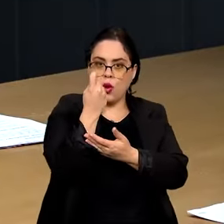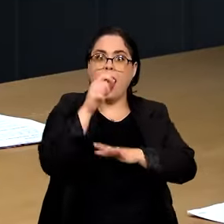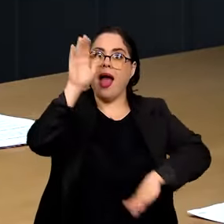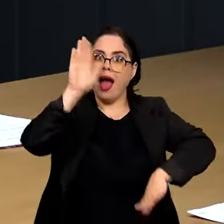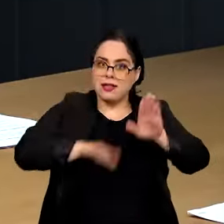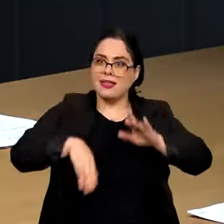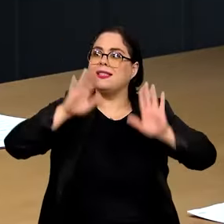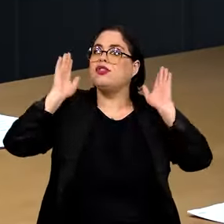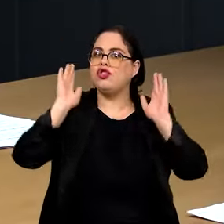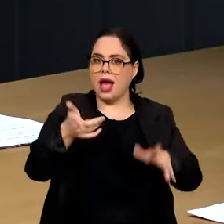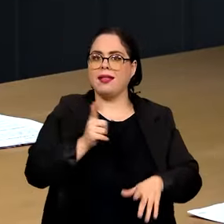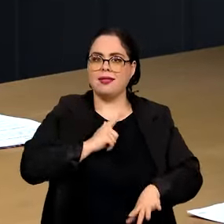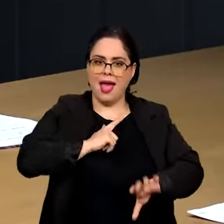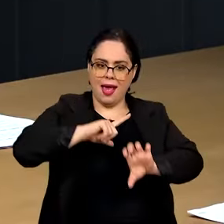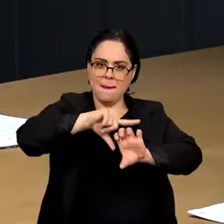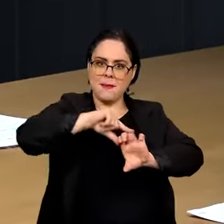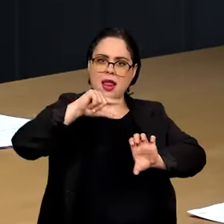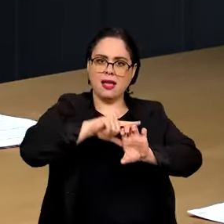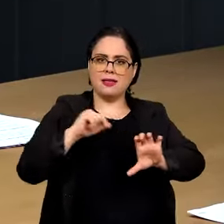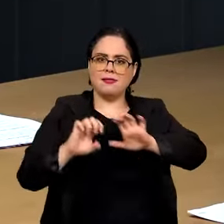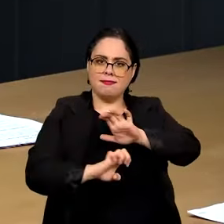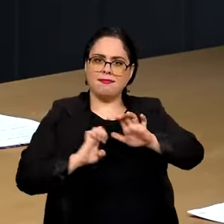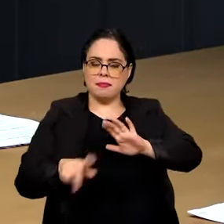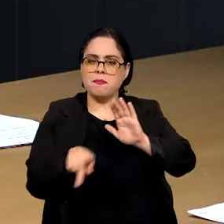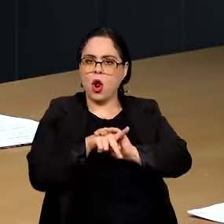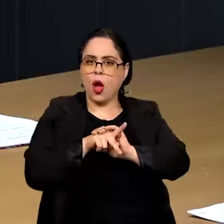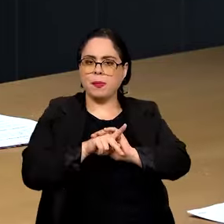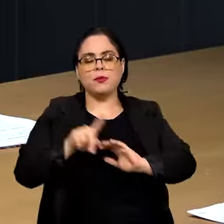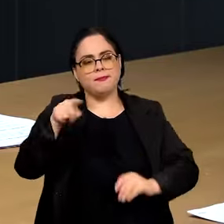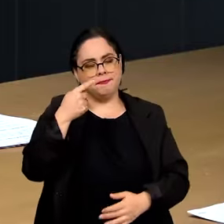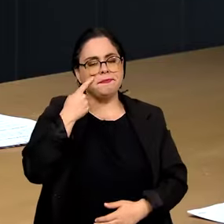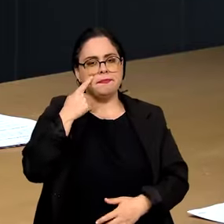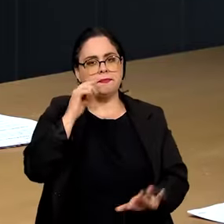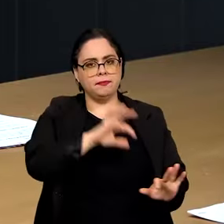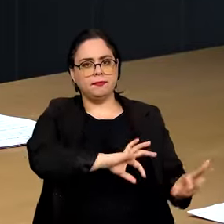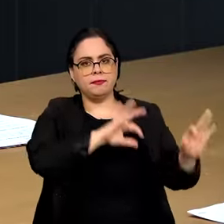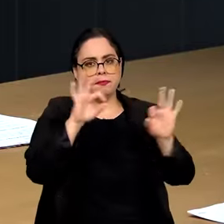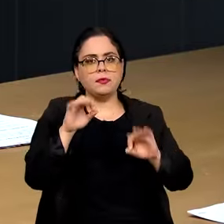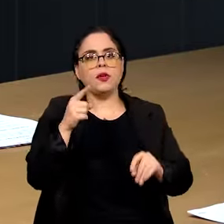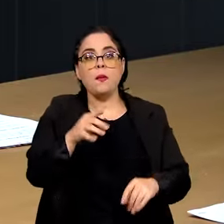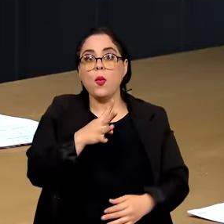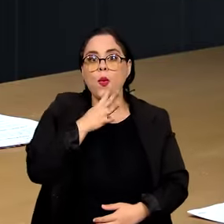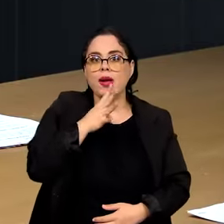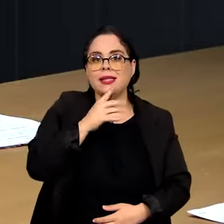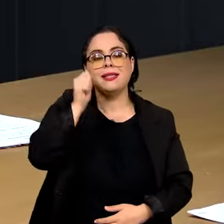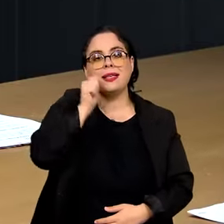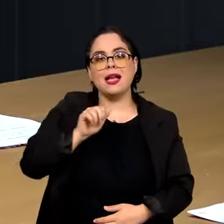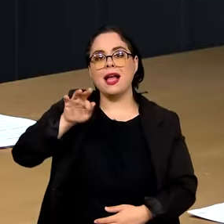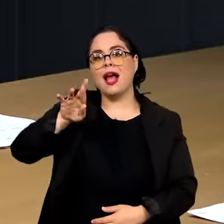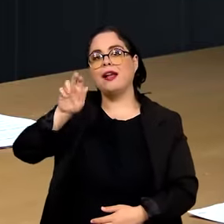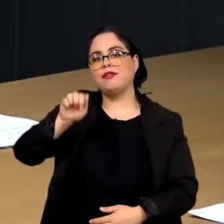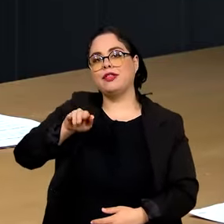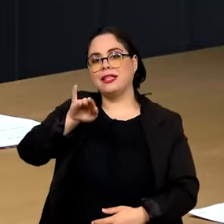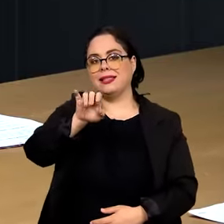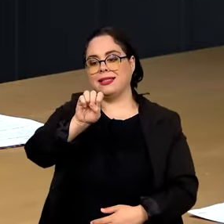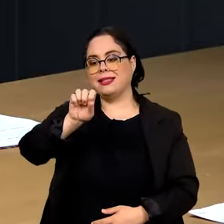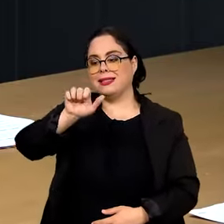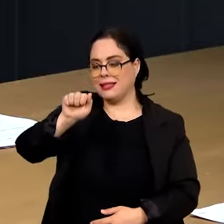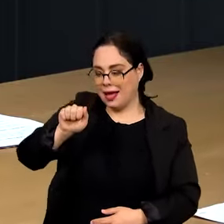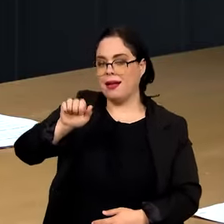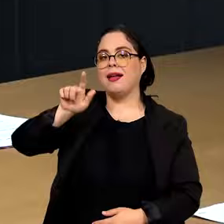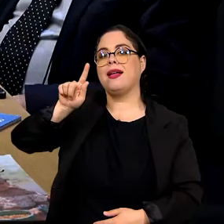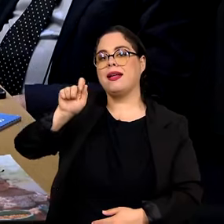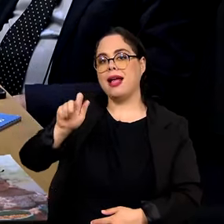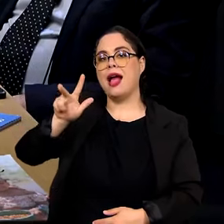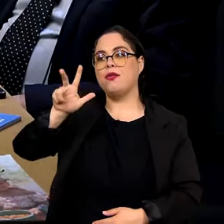né que as pessoas inscritas no cadastro único muitas vezes já empreendem e é sobre isso que a gente vai ver agora nós vamos conhecer